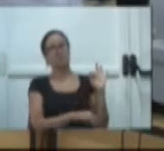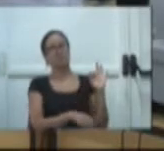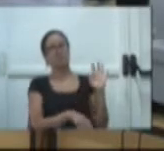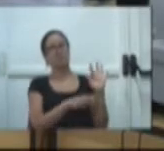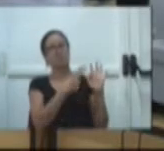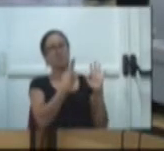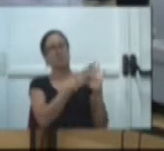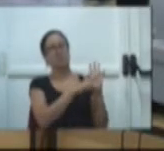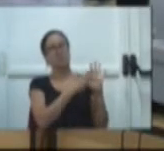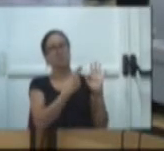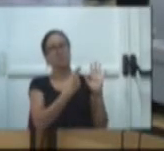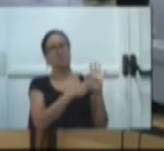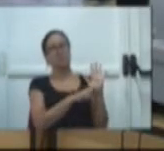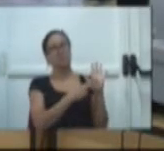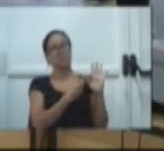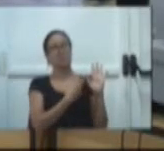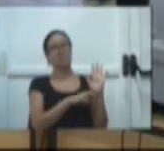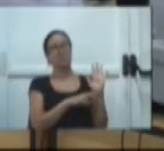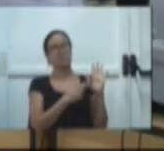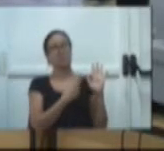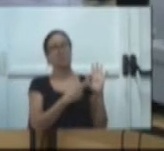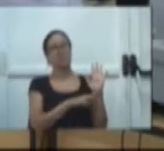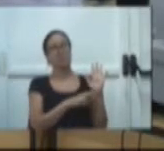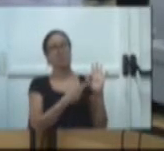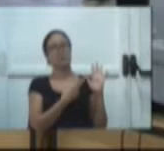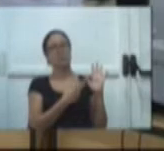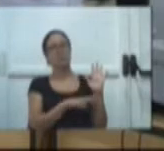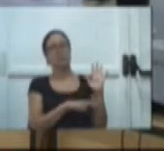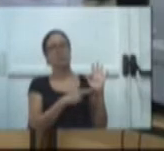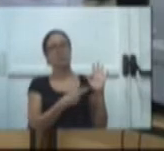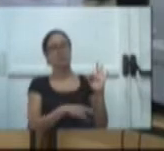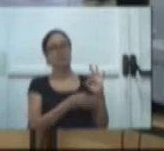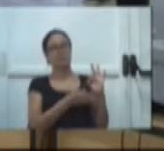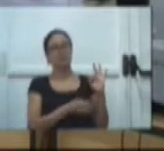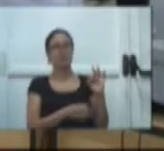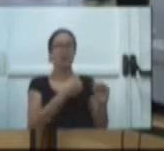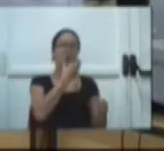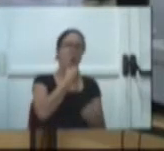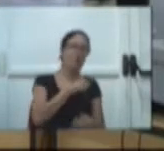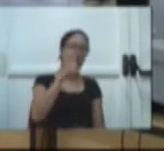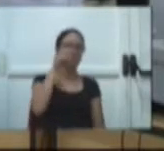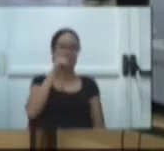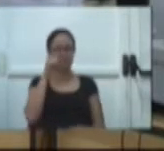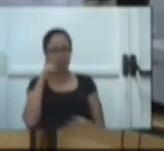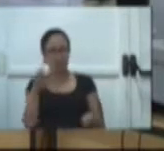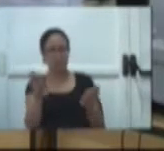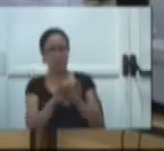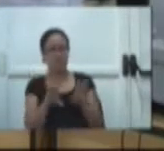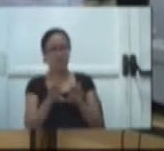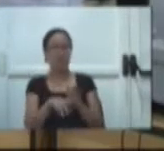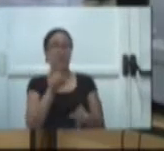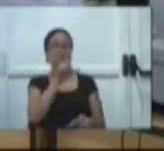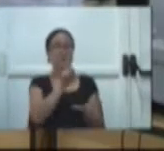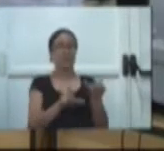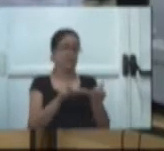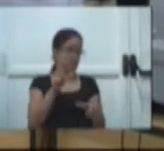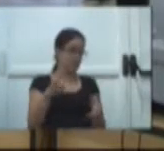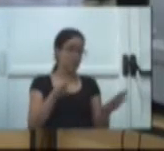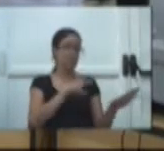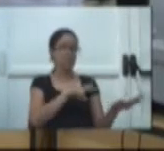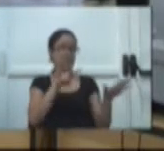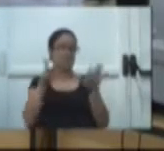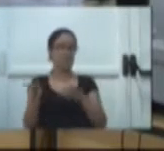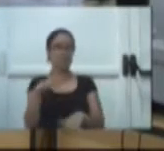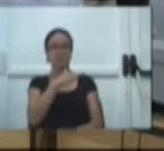Moraes, Valéria Cristina Sartori Ramos, Valmira Romualdo Oliveira Rocha, Venceslau